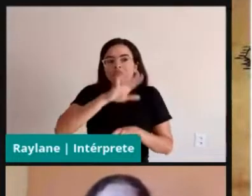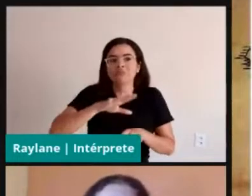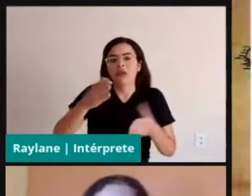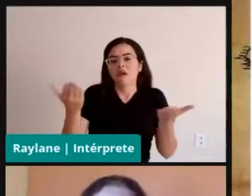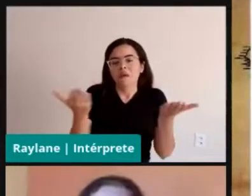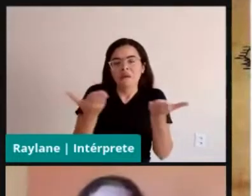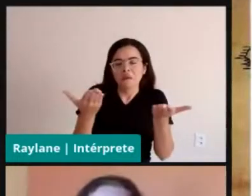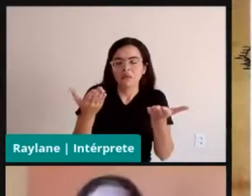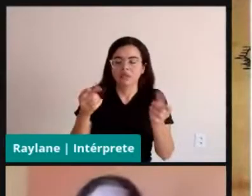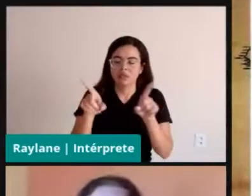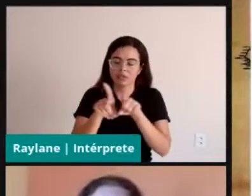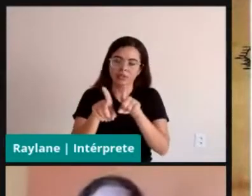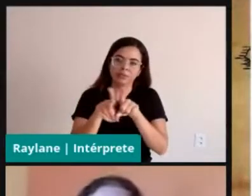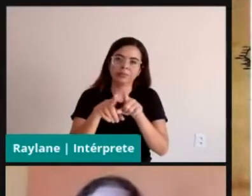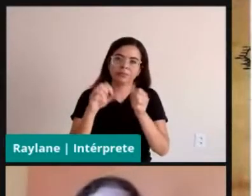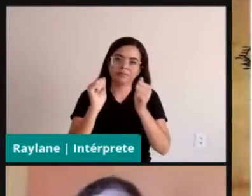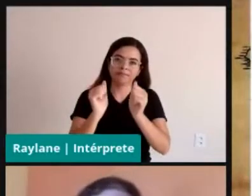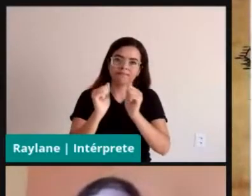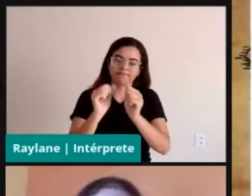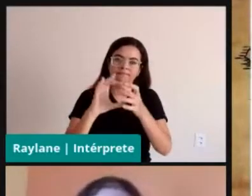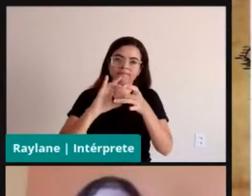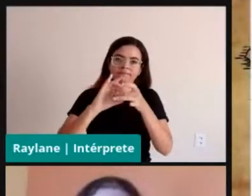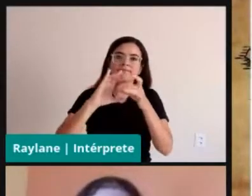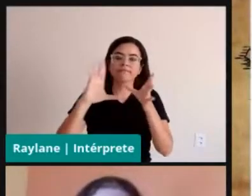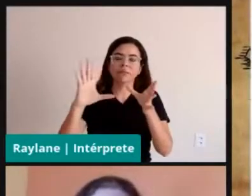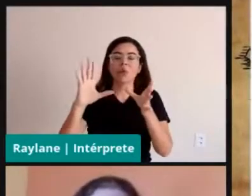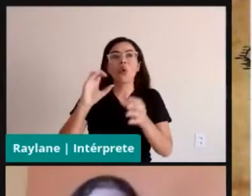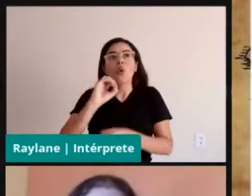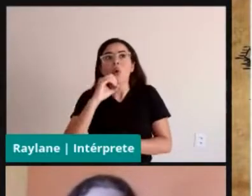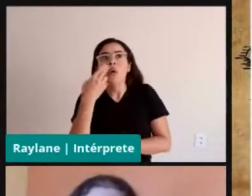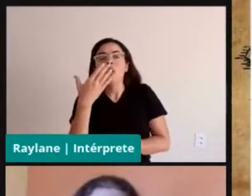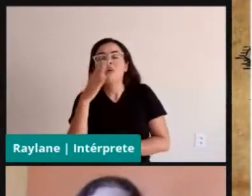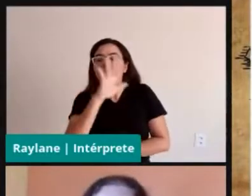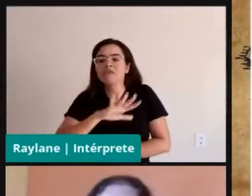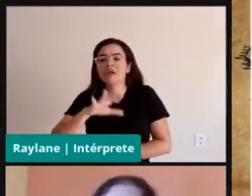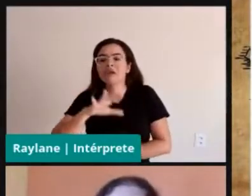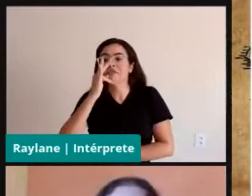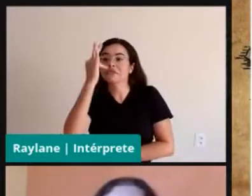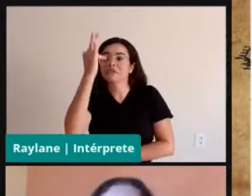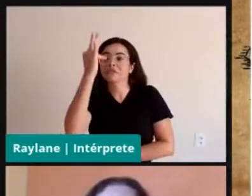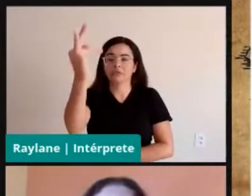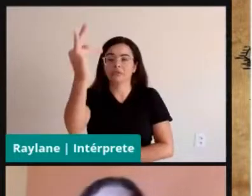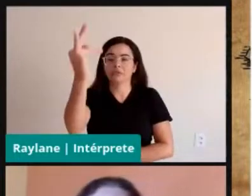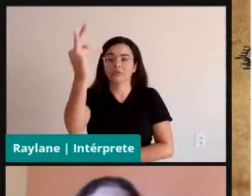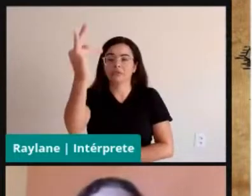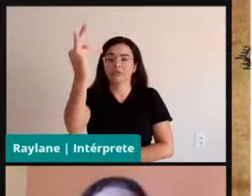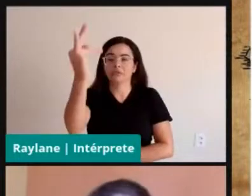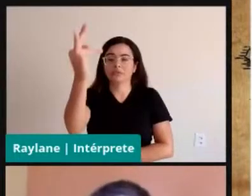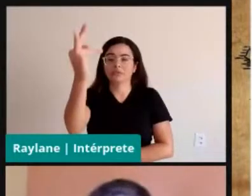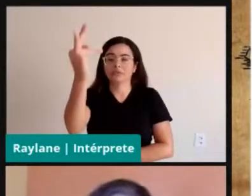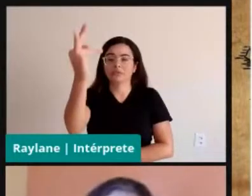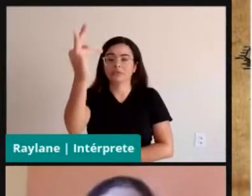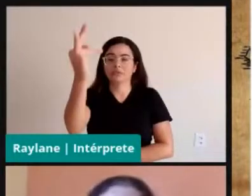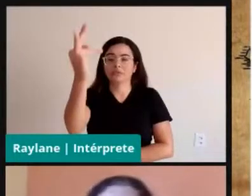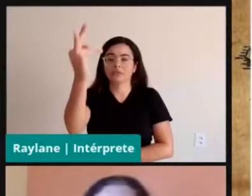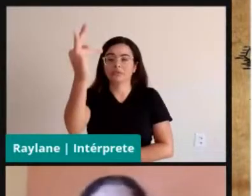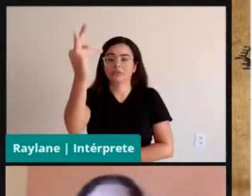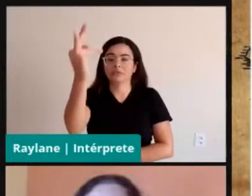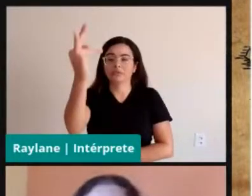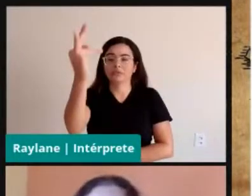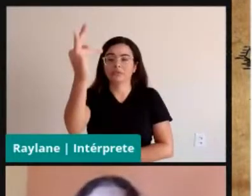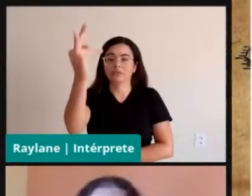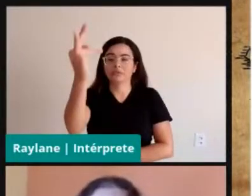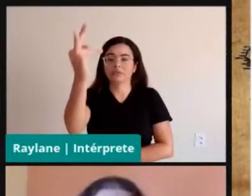uma extrapolação para um cenário futuro, talvez pegando até mesmo elementos de distopia e cyberpunk, se for